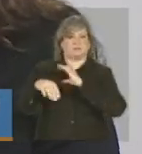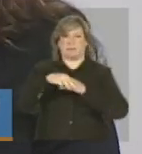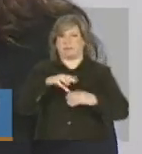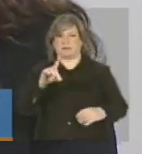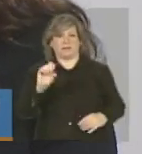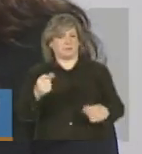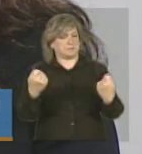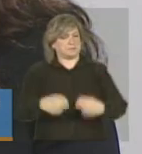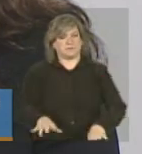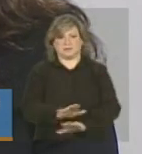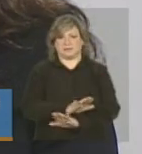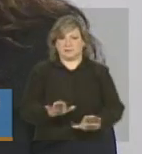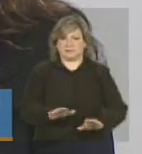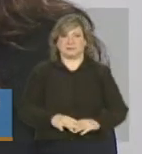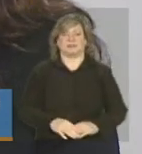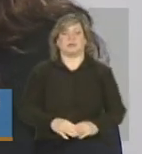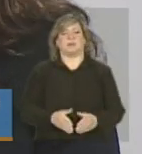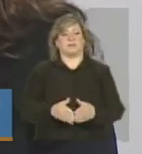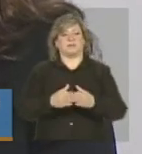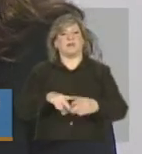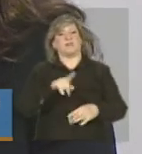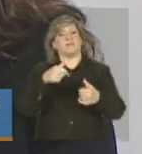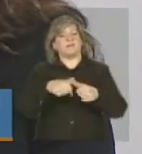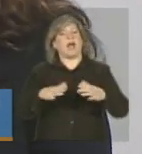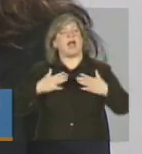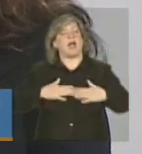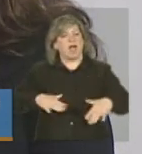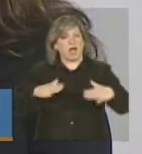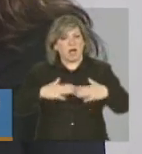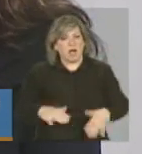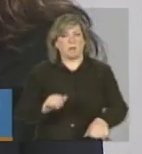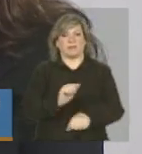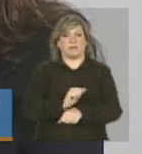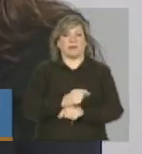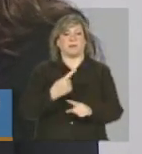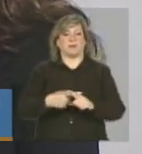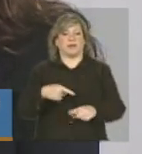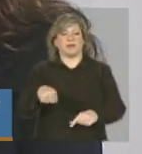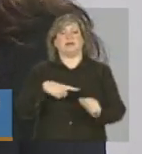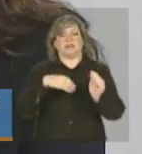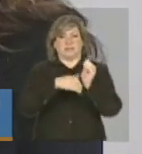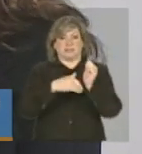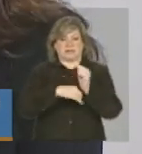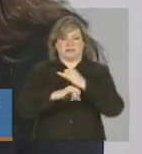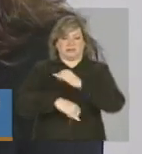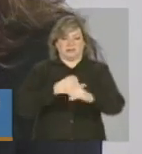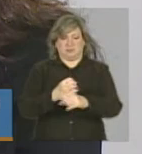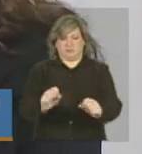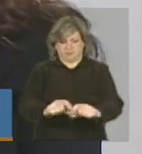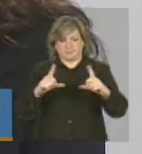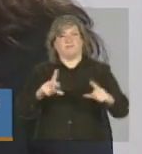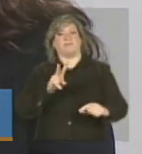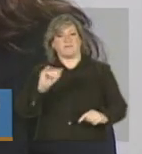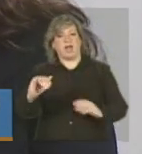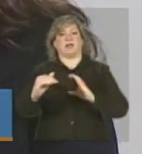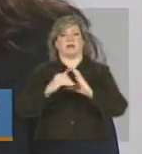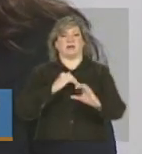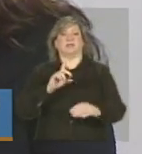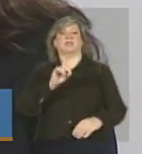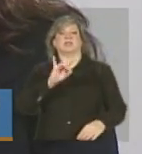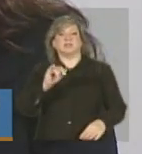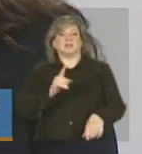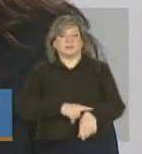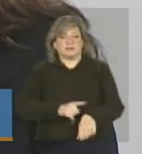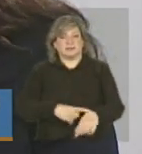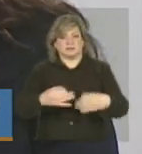Ministério. Por favor, fiquem calmos, que a senha vai chegar com certeza